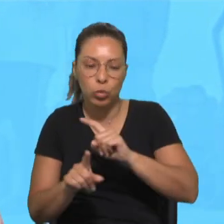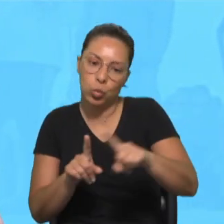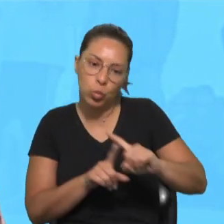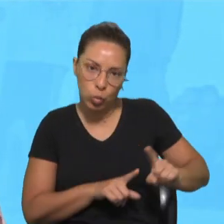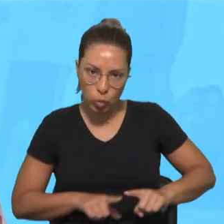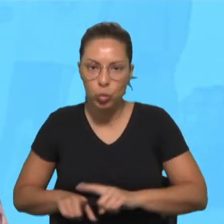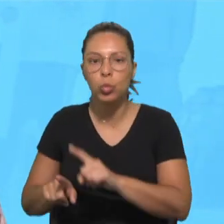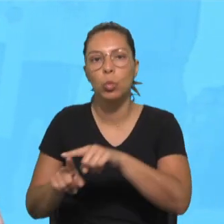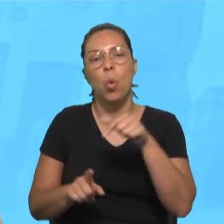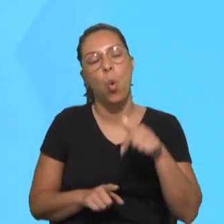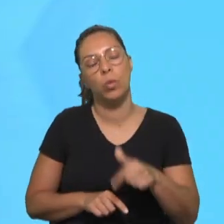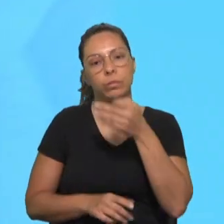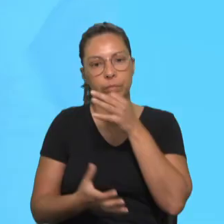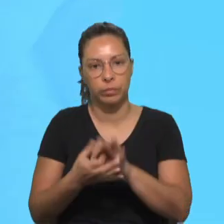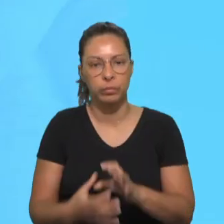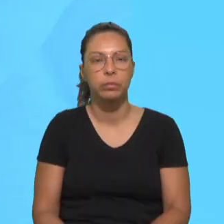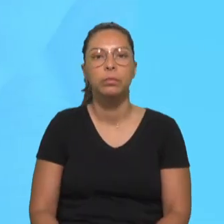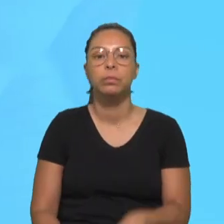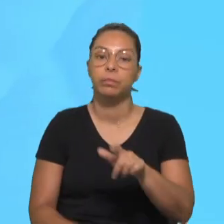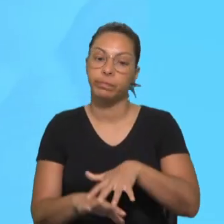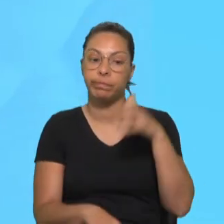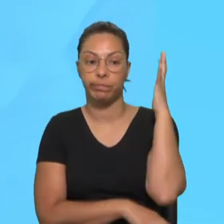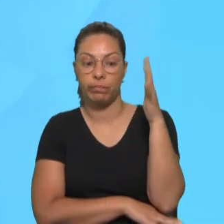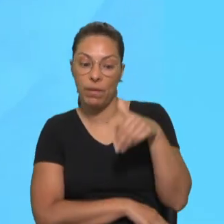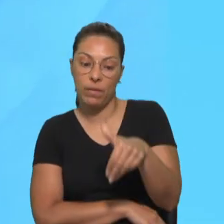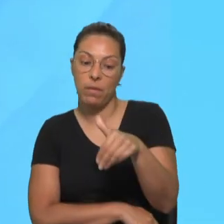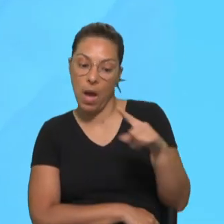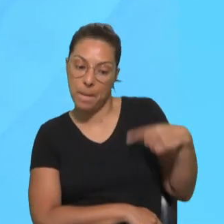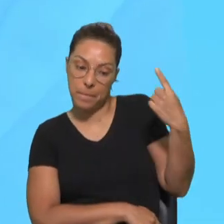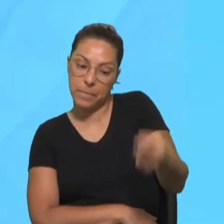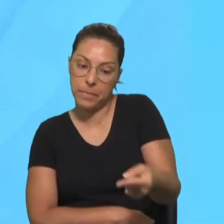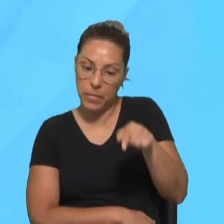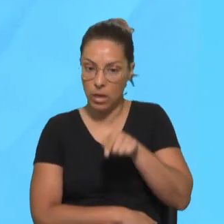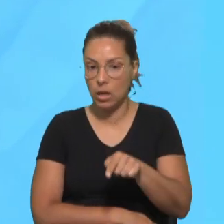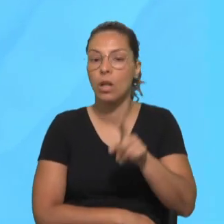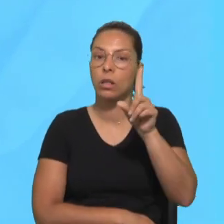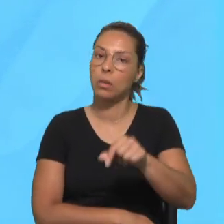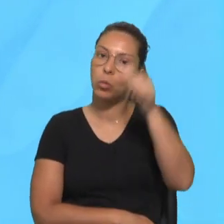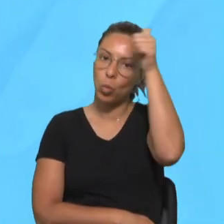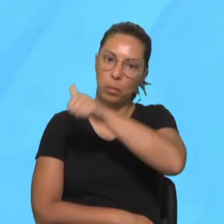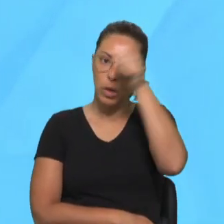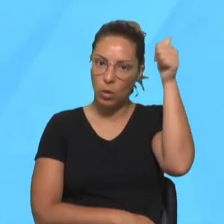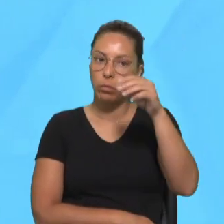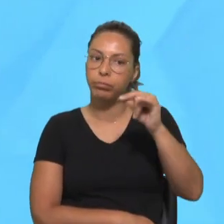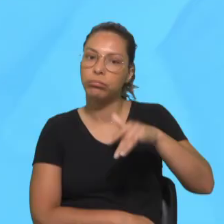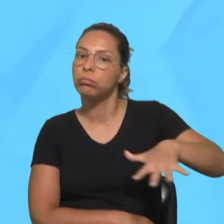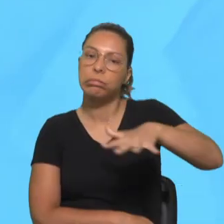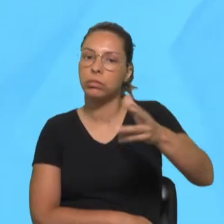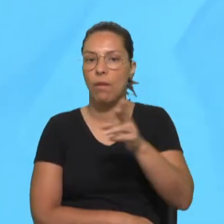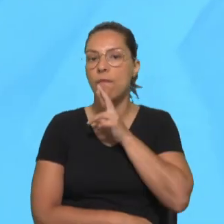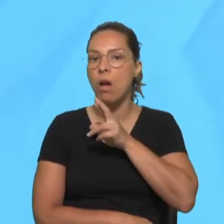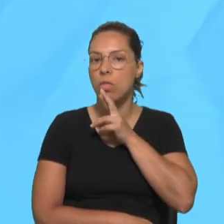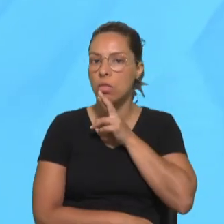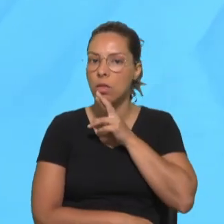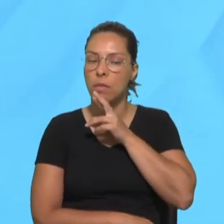também hoje. Servirá este congresso que vai acontecer agora, amanhã e no domingo em Fátima, servirá este congresso também de